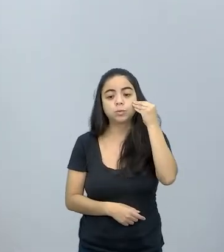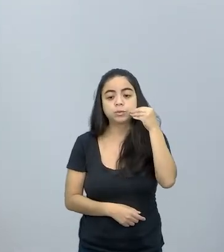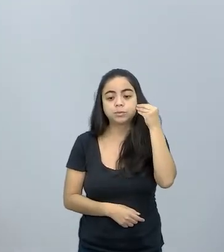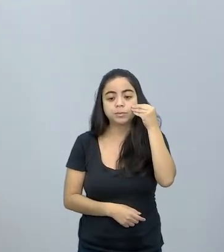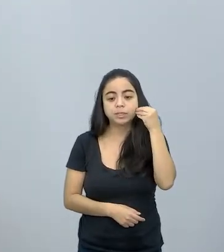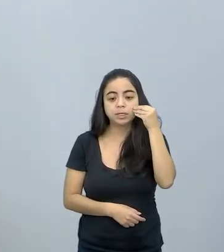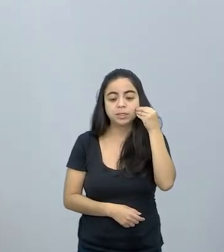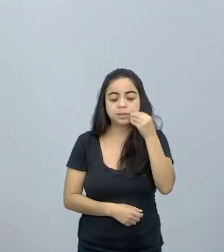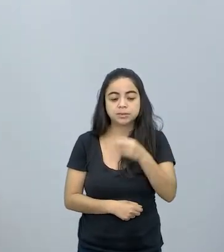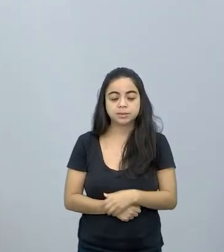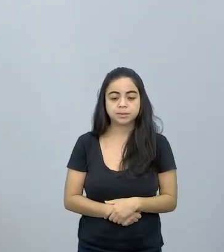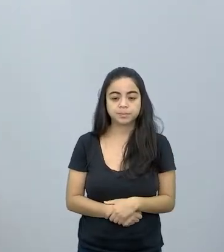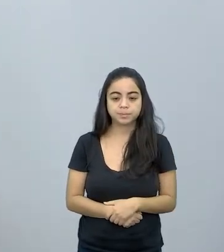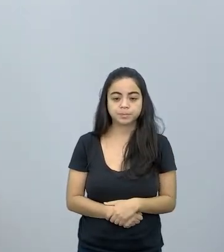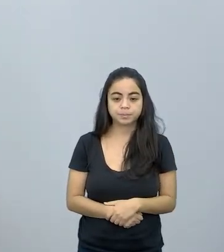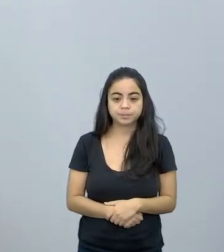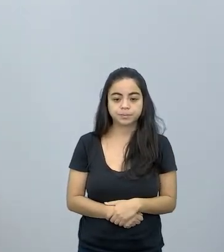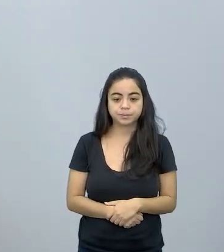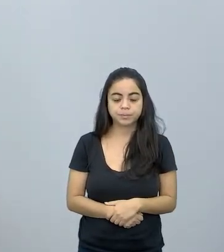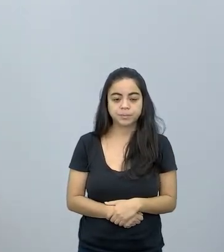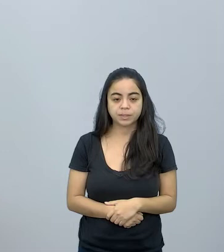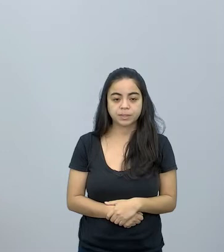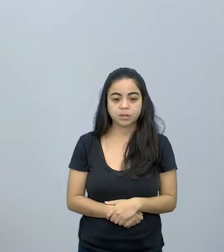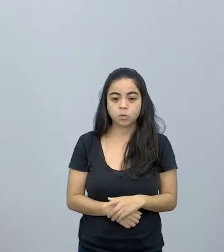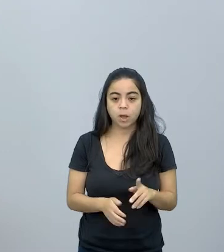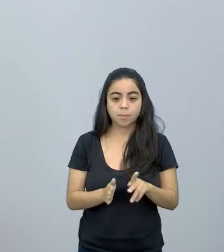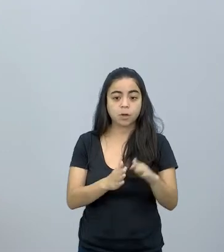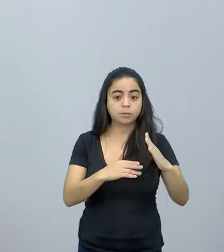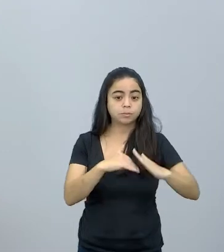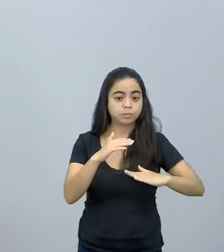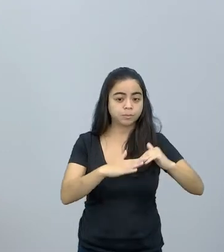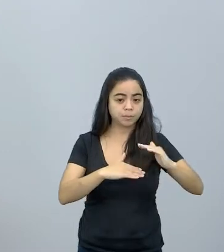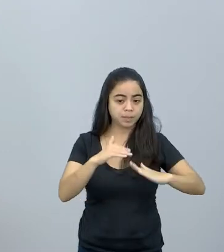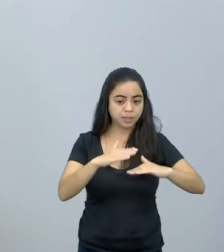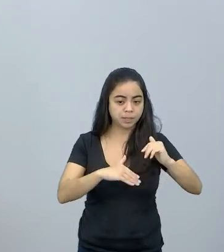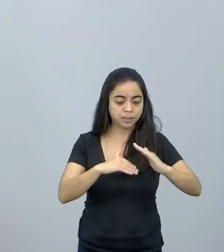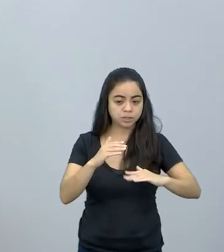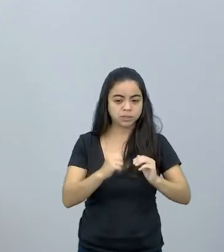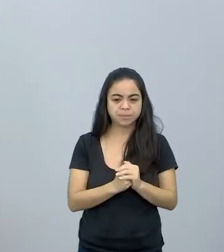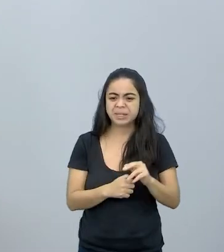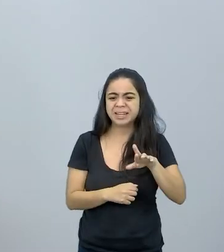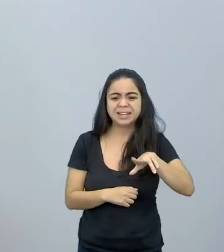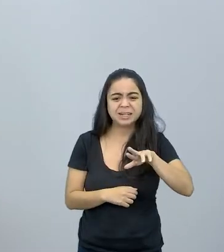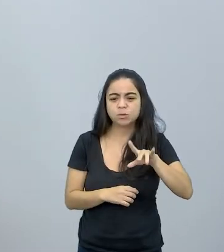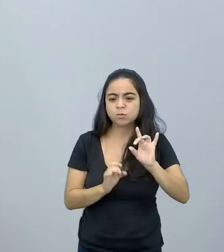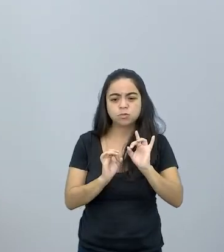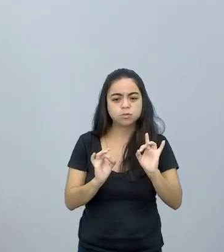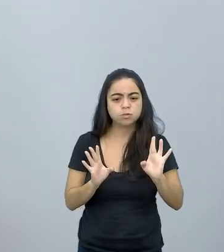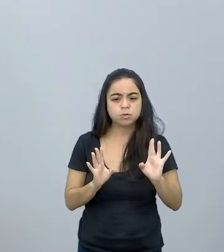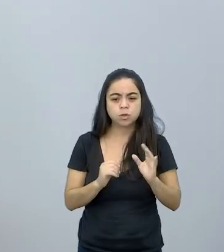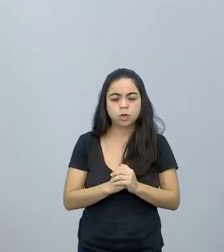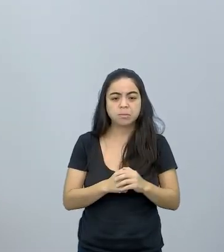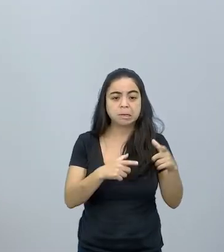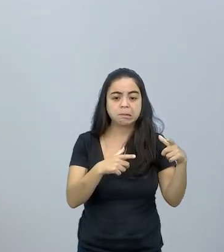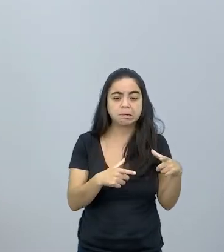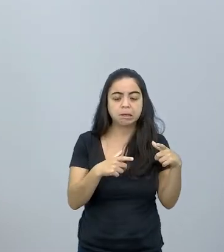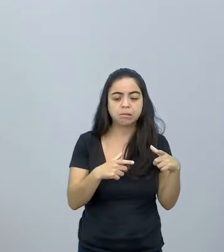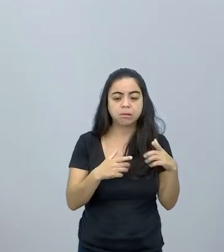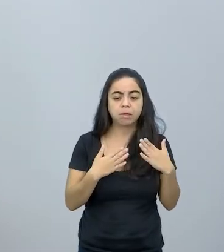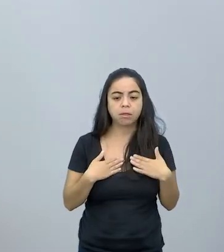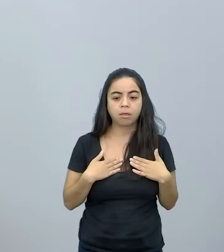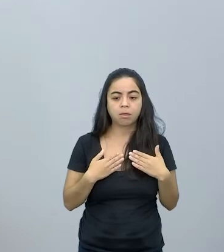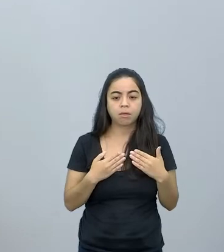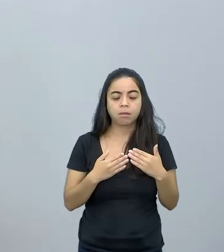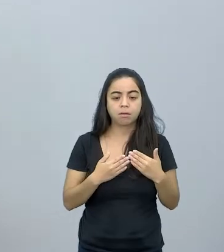né? Com a nossa própria prática. E não simplesmente daquele lugar cômodo que